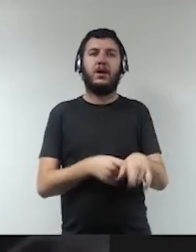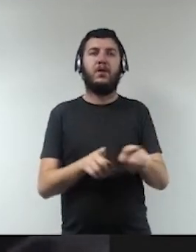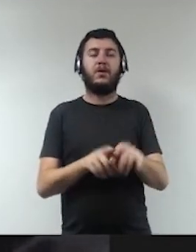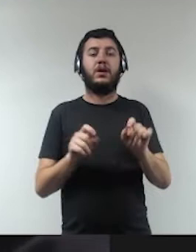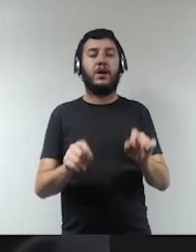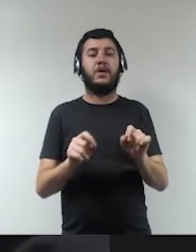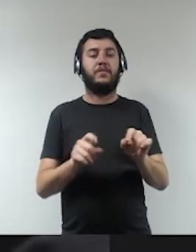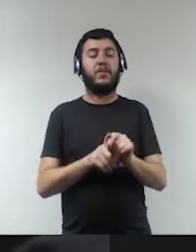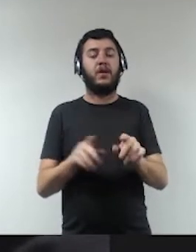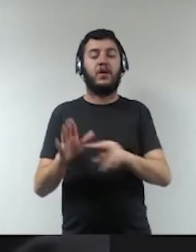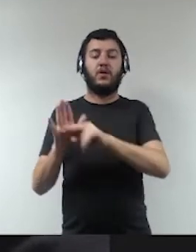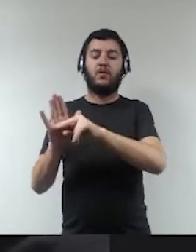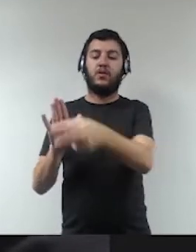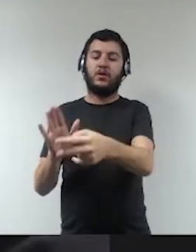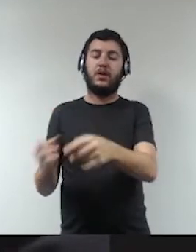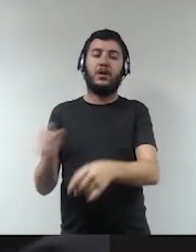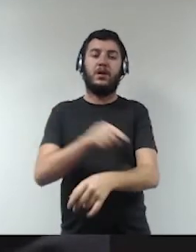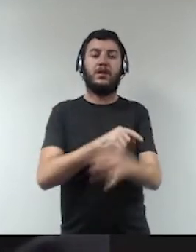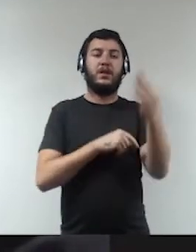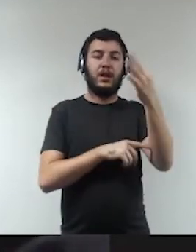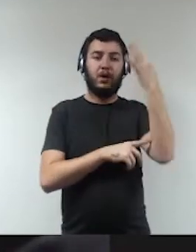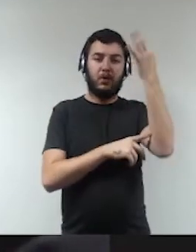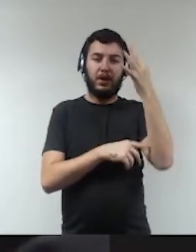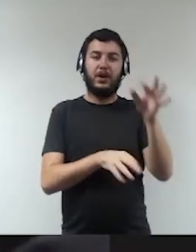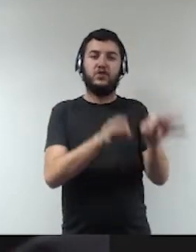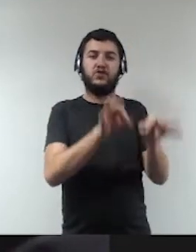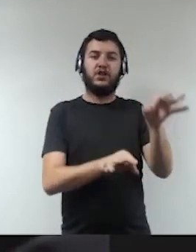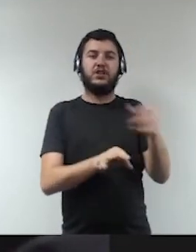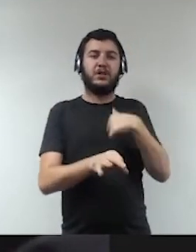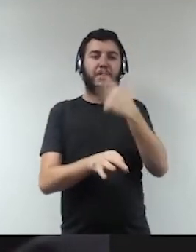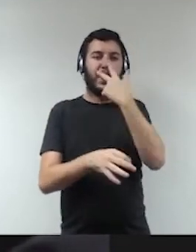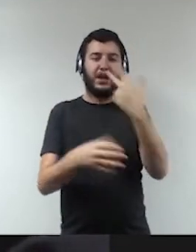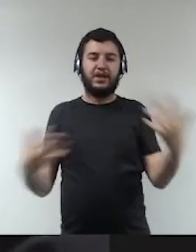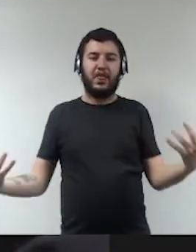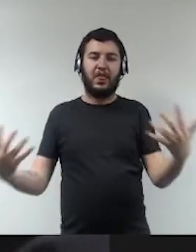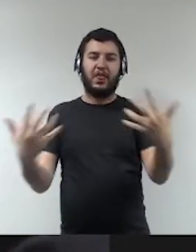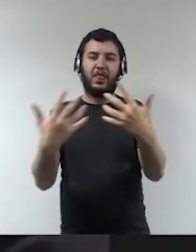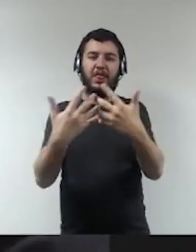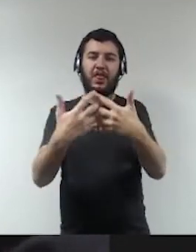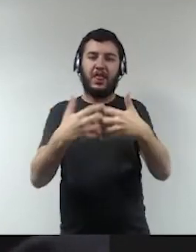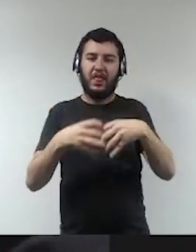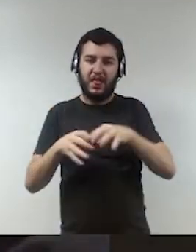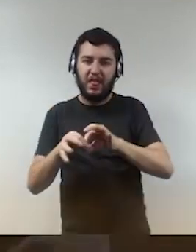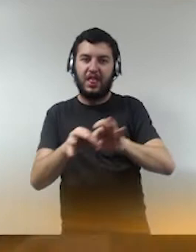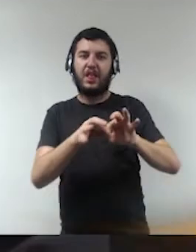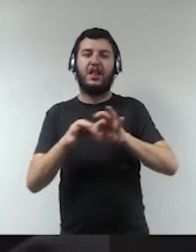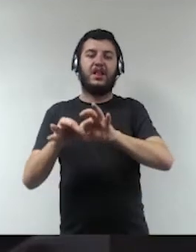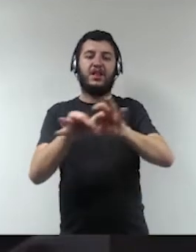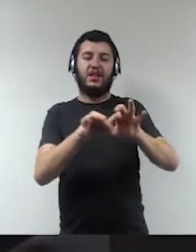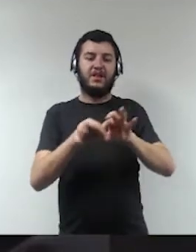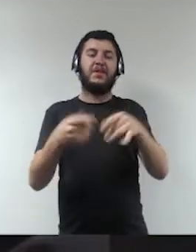ele precisa extrair do ordenamento as interpretações